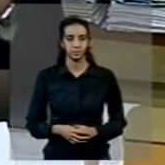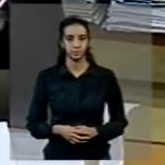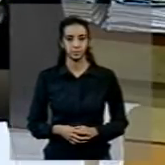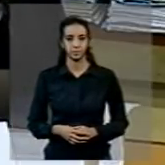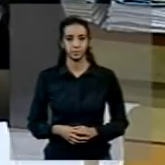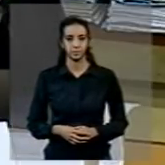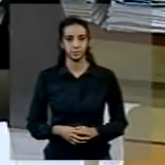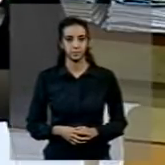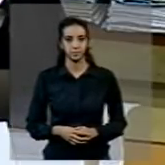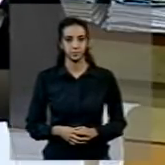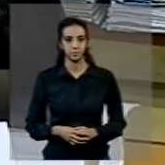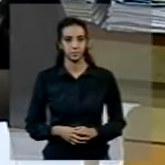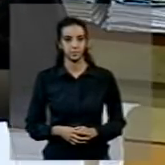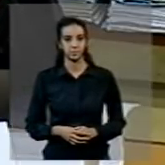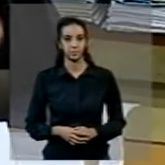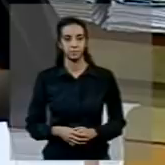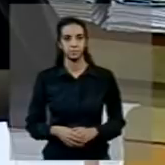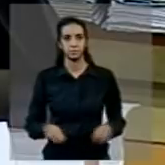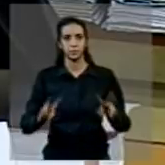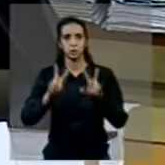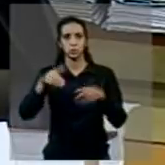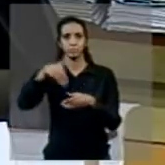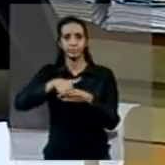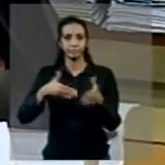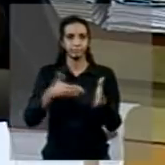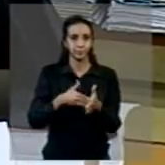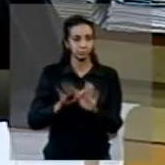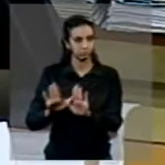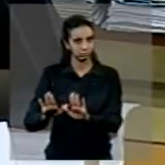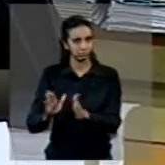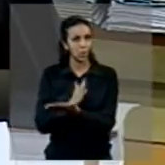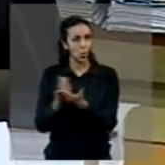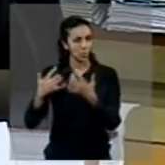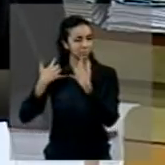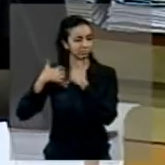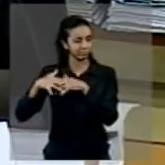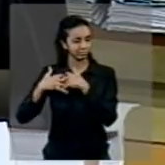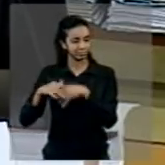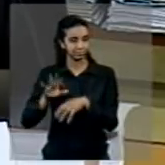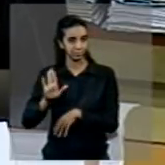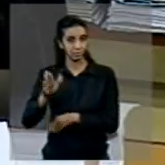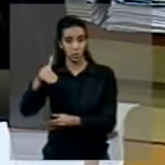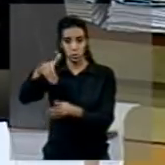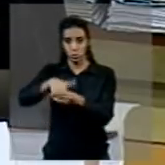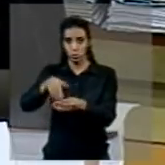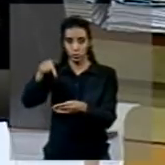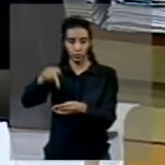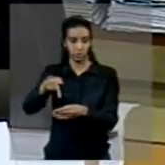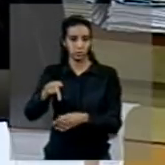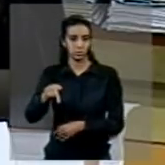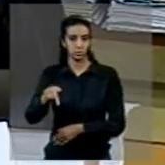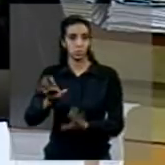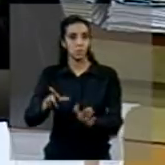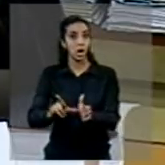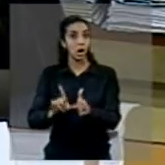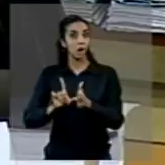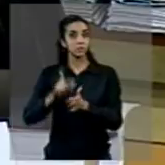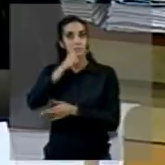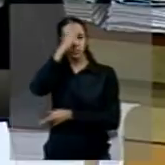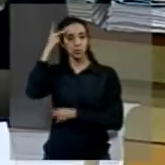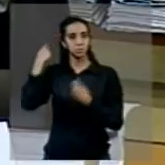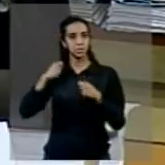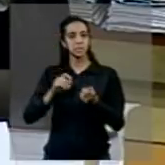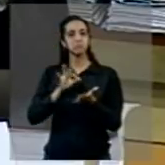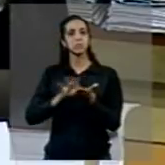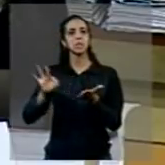No que concerne a limitação ao sufrágio, cabem aqui algumas reflexões. O sufrágio não é exercitável sem que antes o eleitor passe pelo alistamento